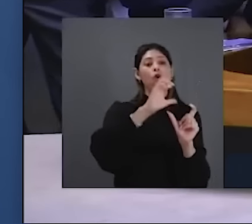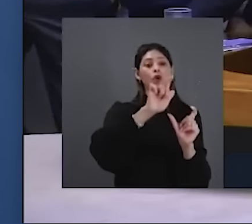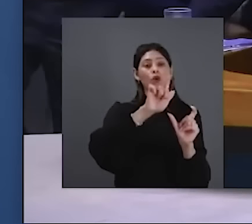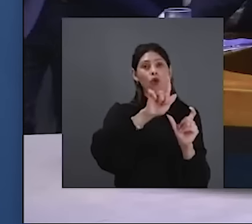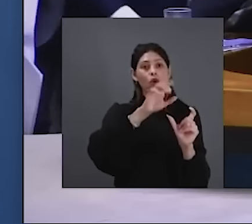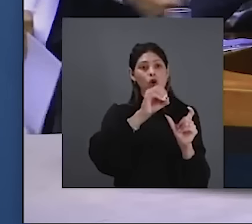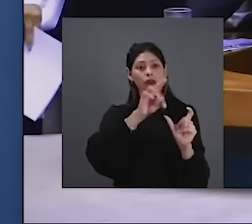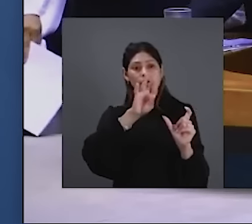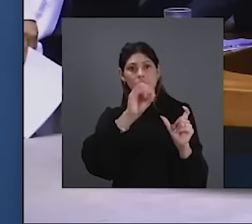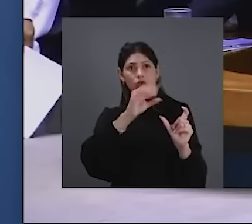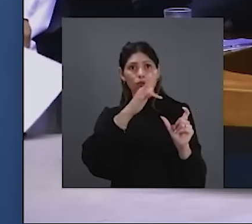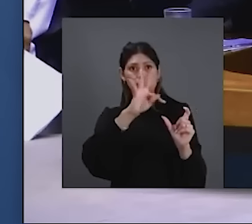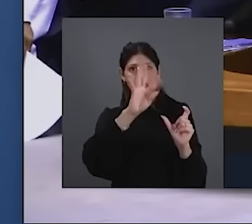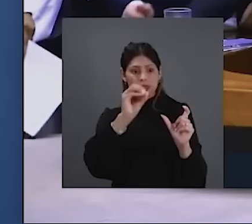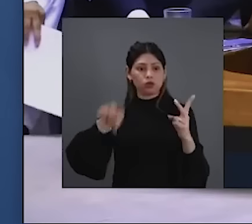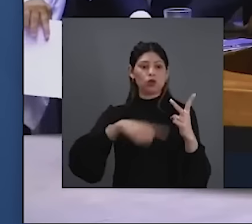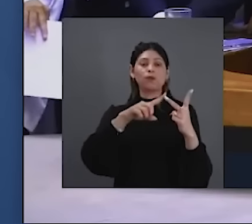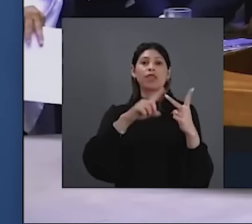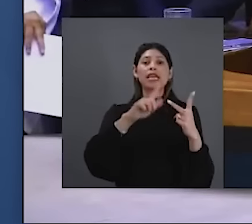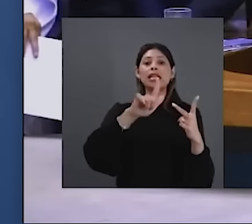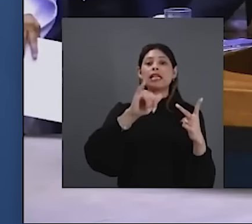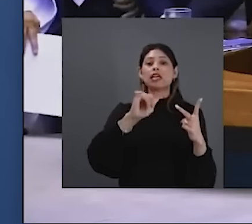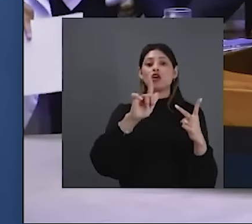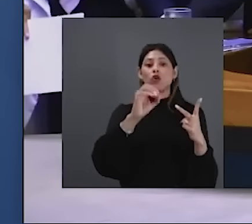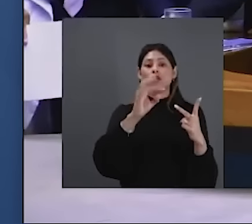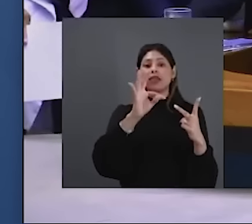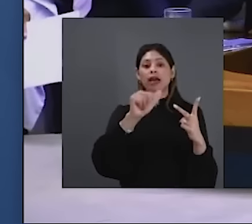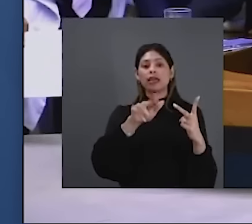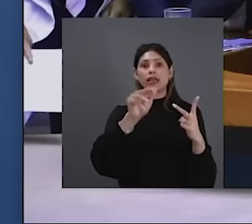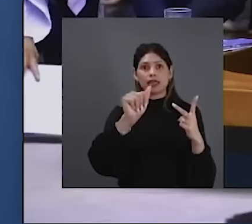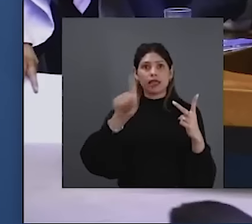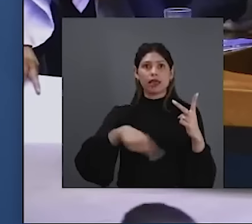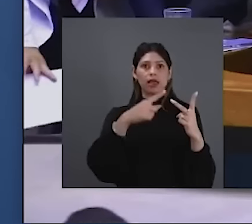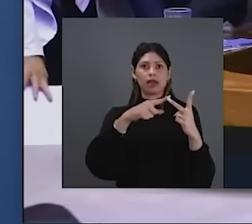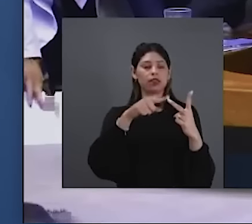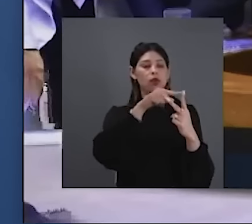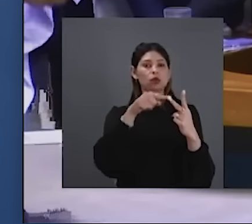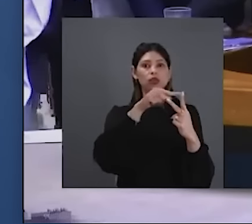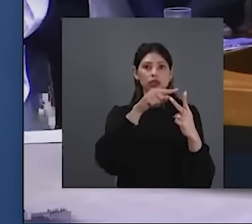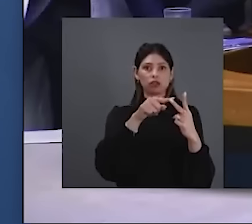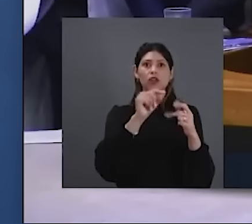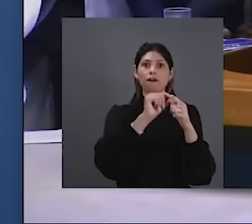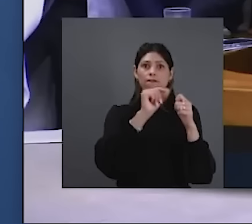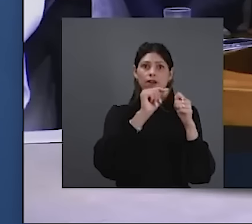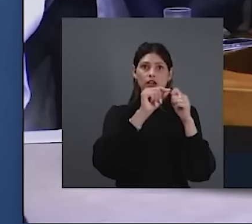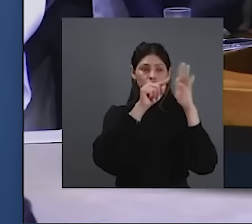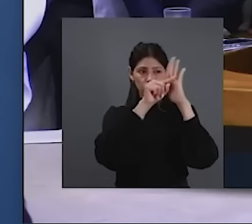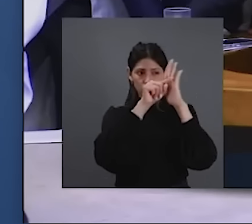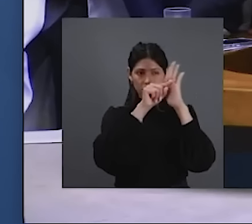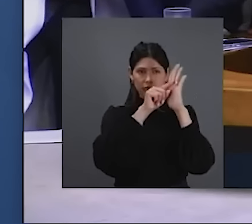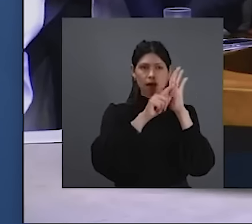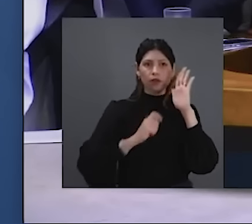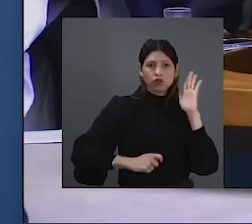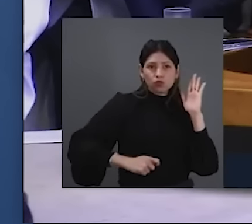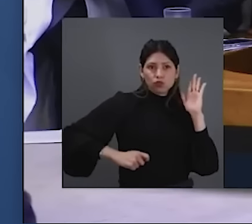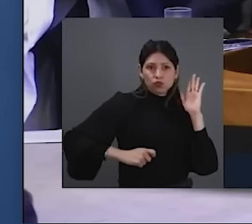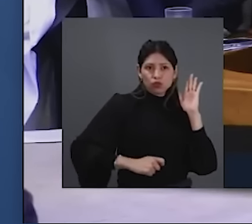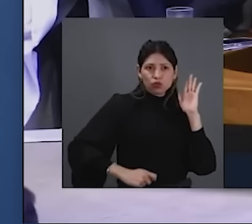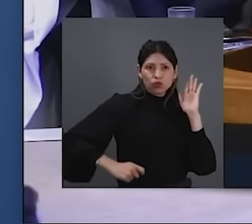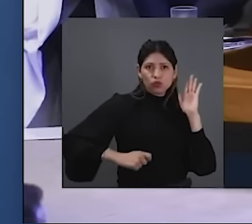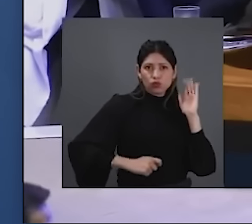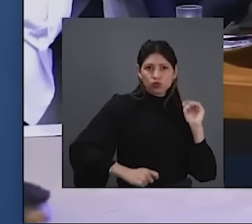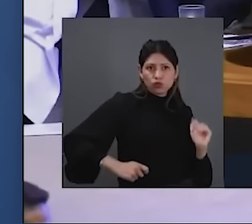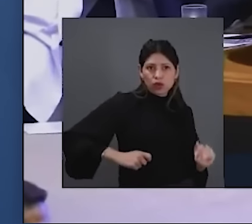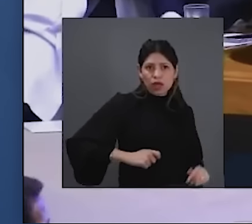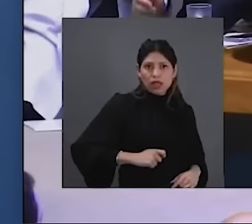a outra substância lidocaína entra através de um exame de ultrassonografia para você provocar